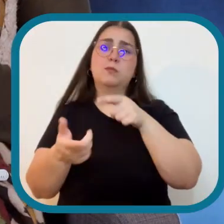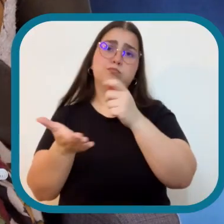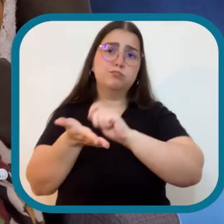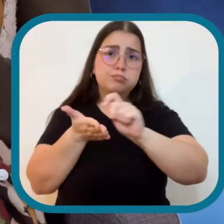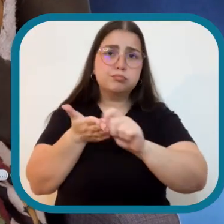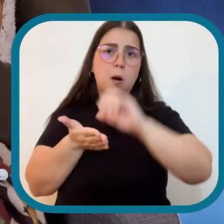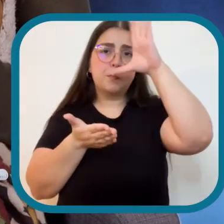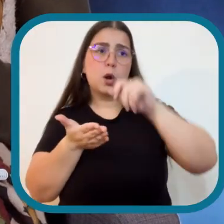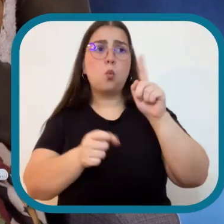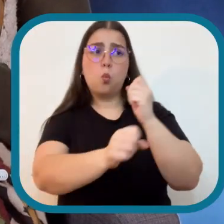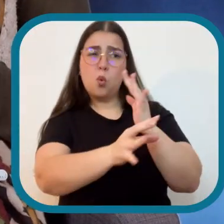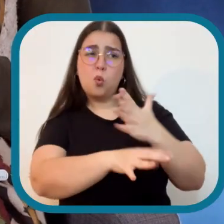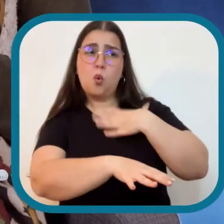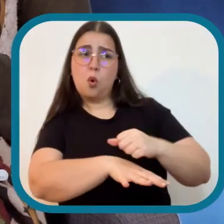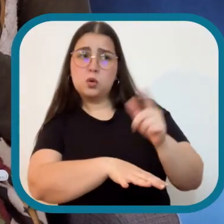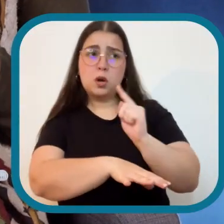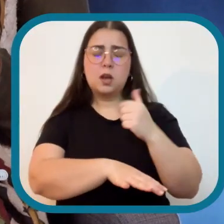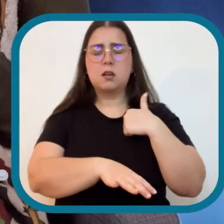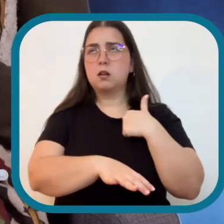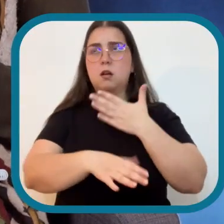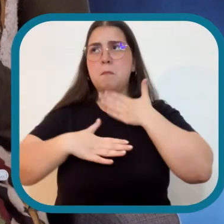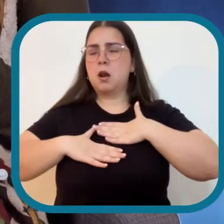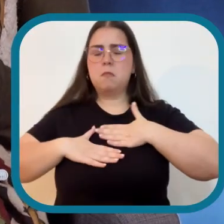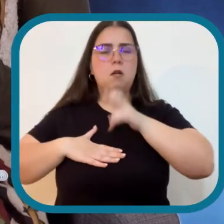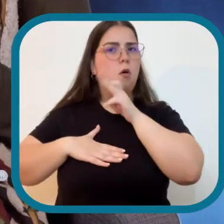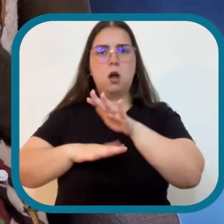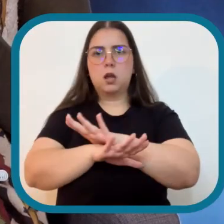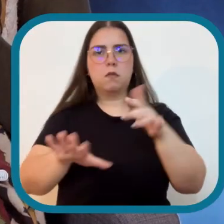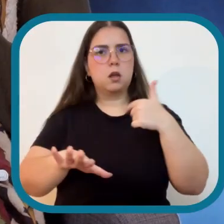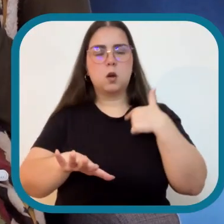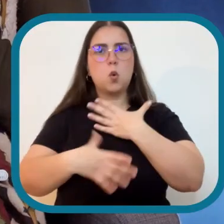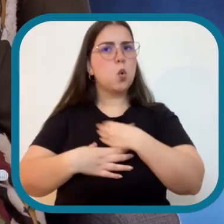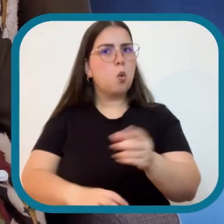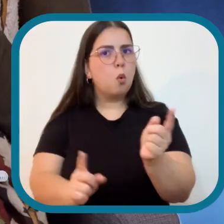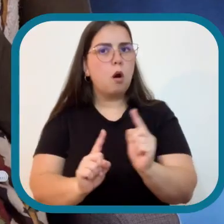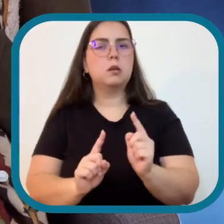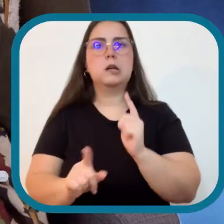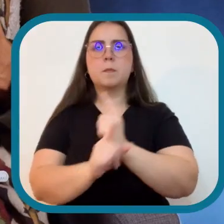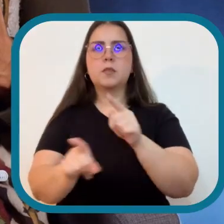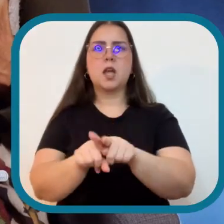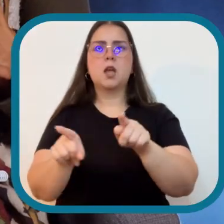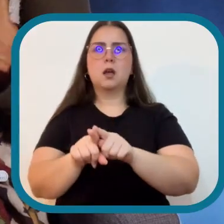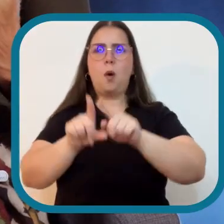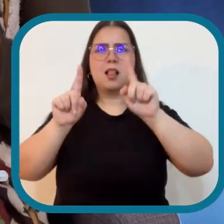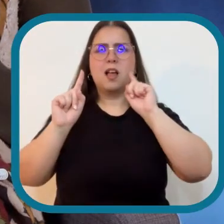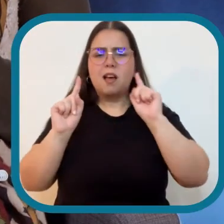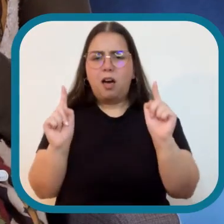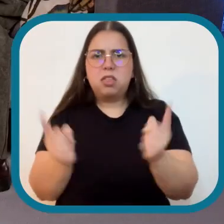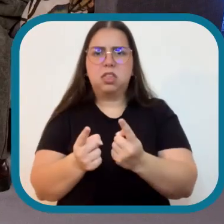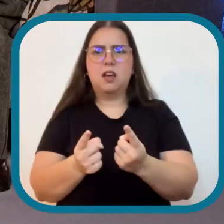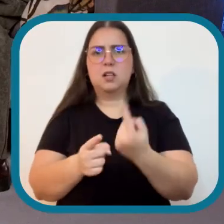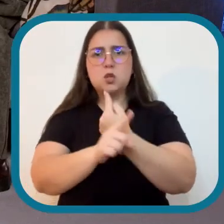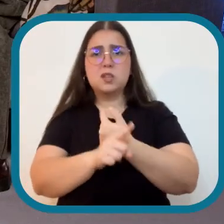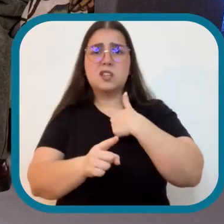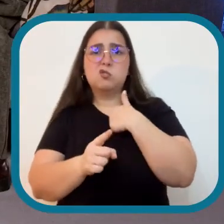os outros escritores gostam de fazer sinopses, mas eu acho horrível, detesto fazer esses resumos da obra que